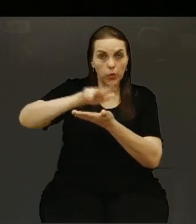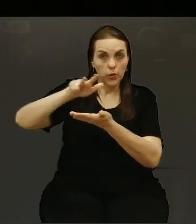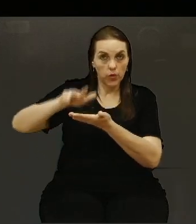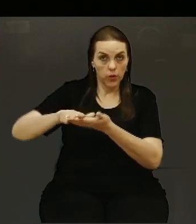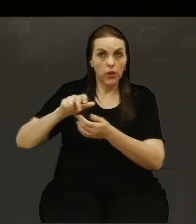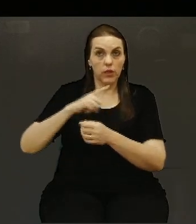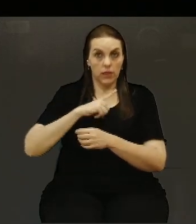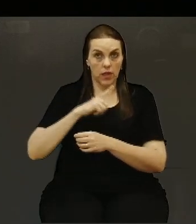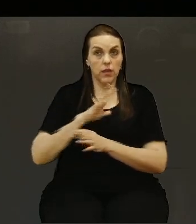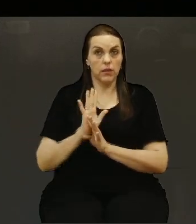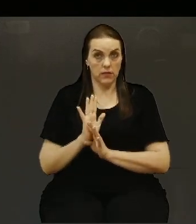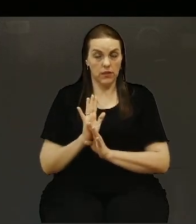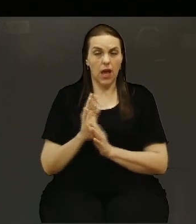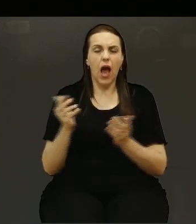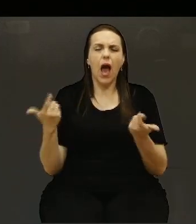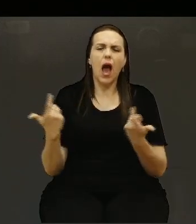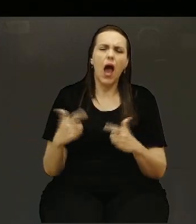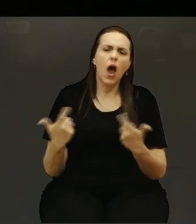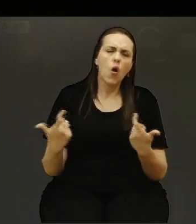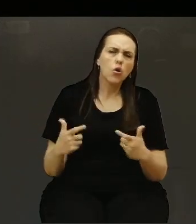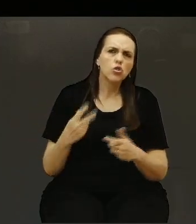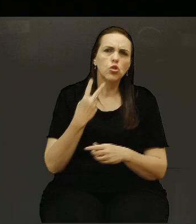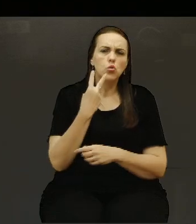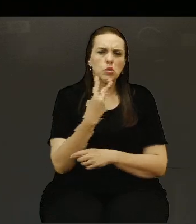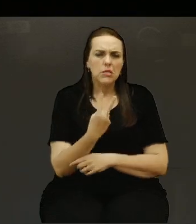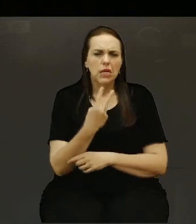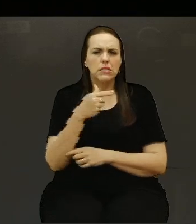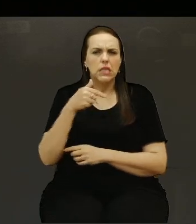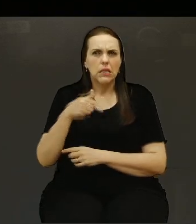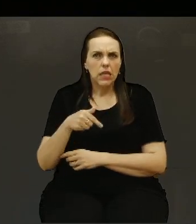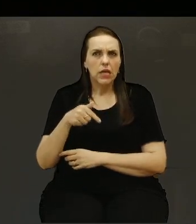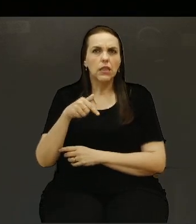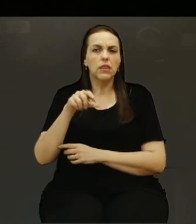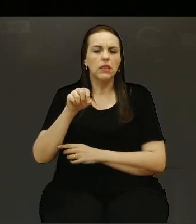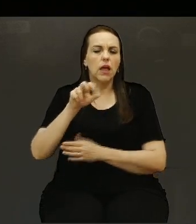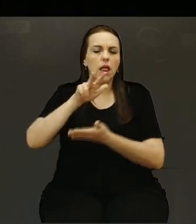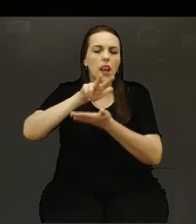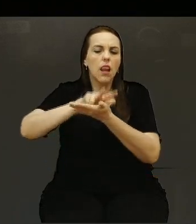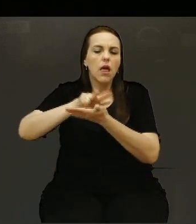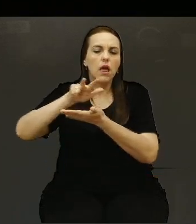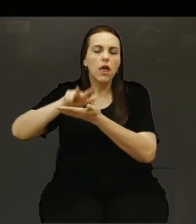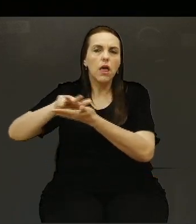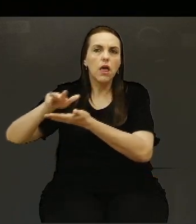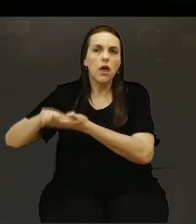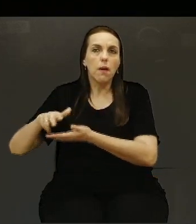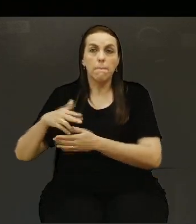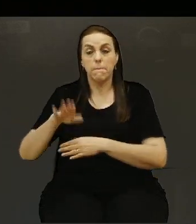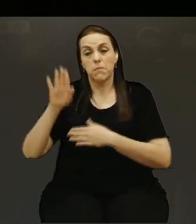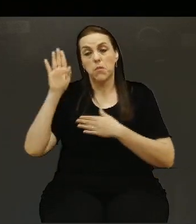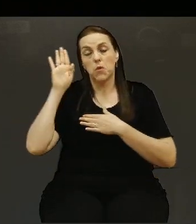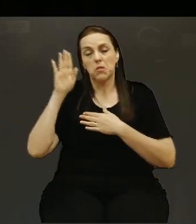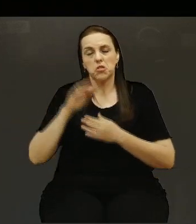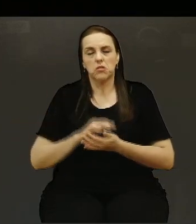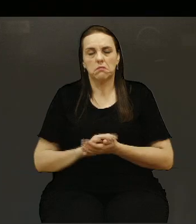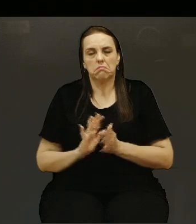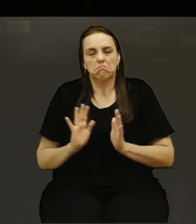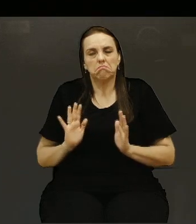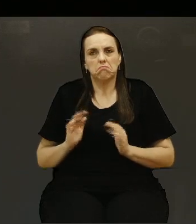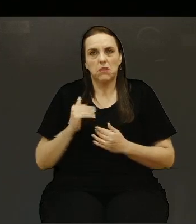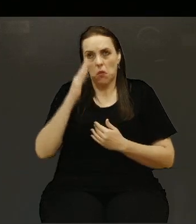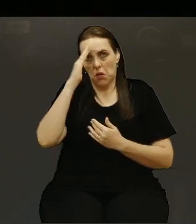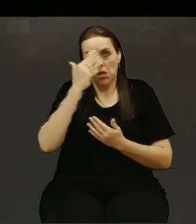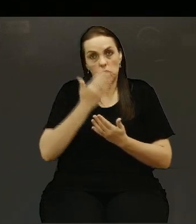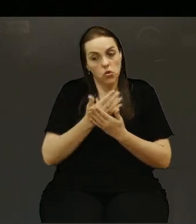Saúde, aonde ficarão os 270 leitos prometidos? Eu creio que ficarão em